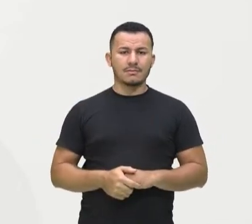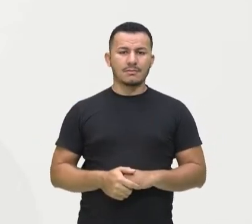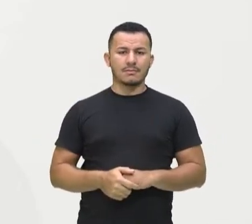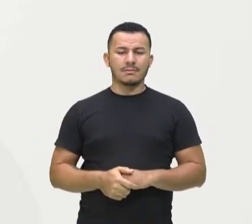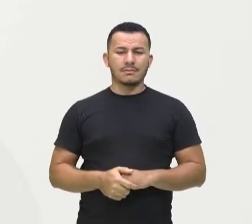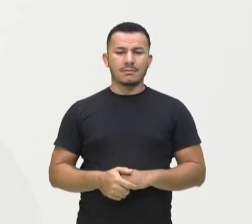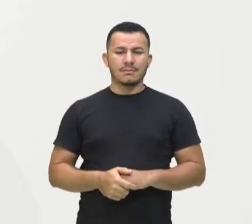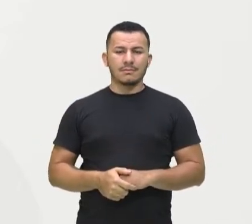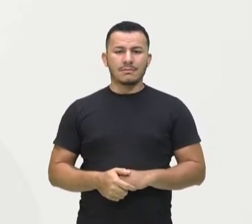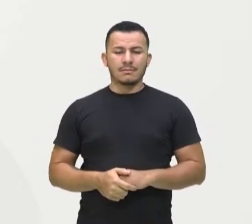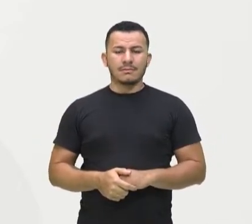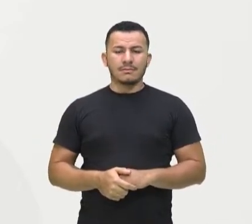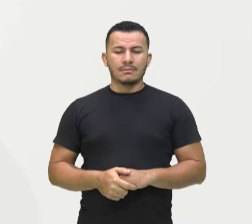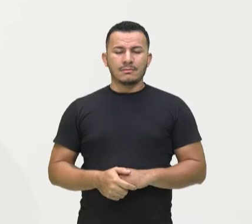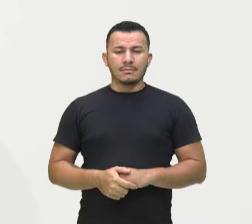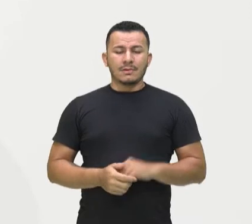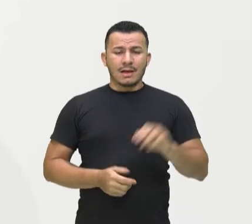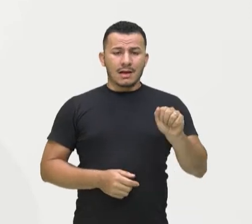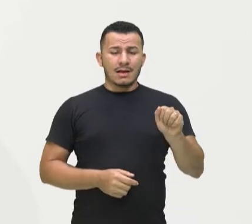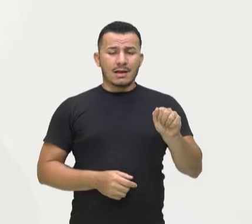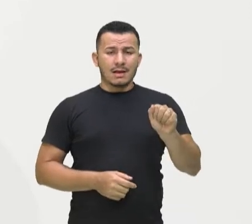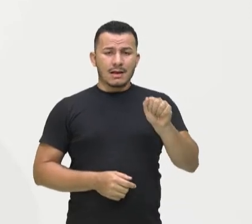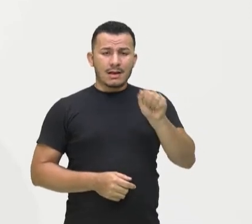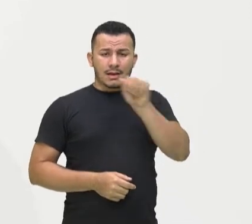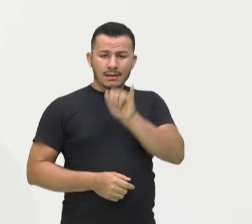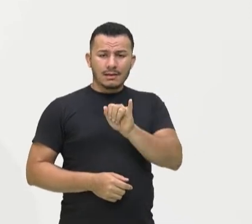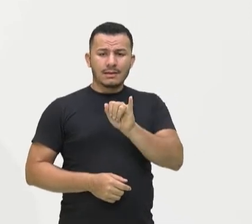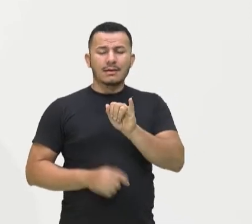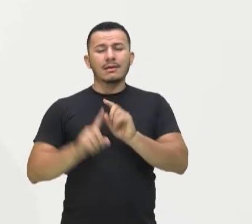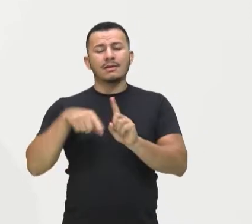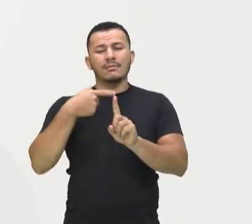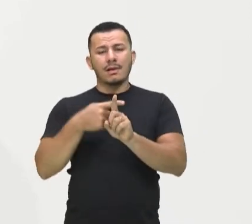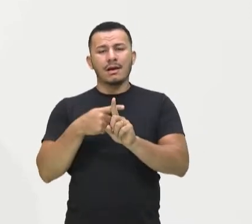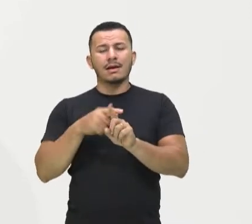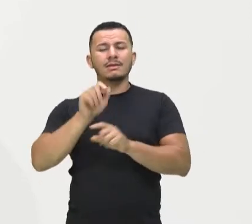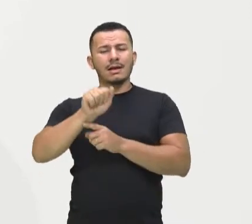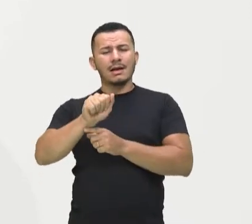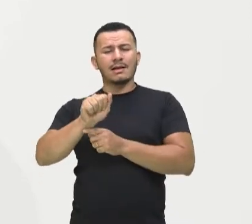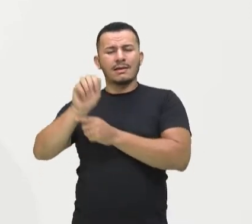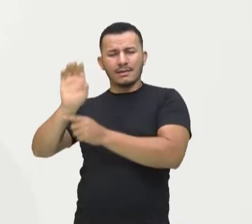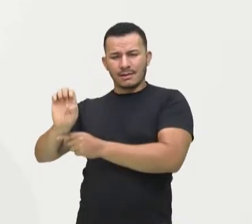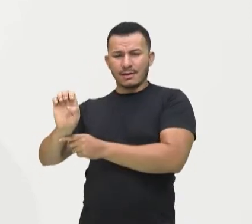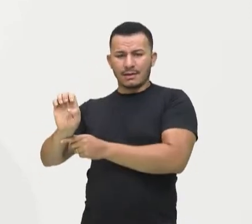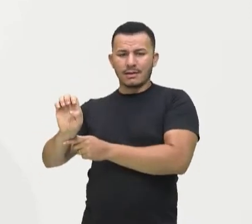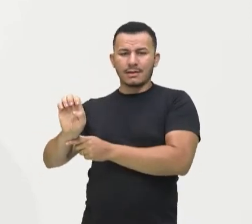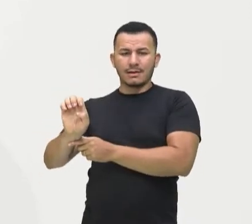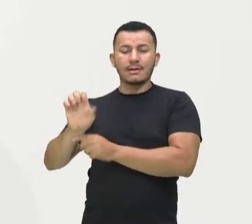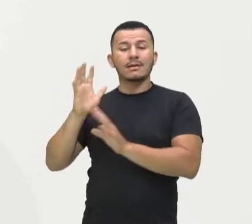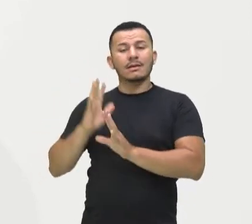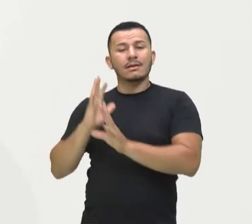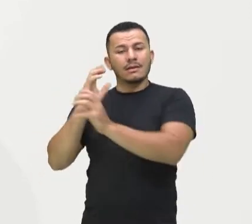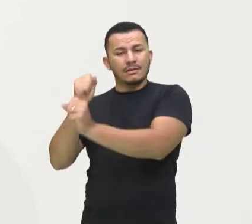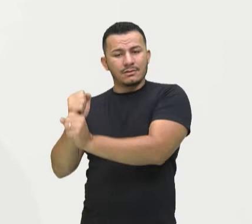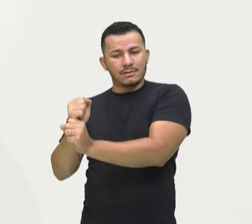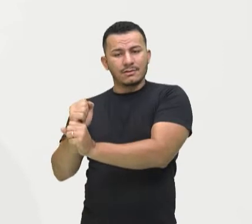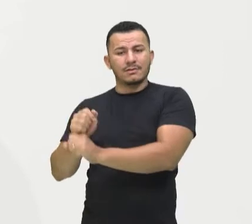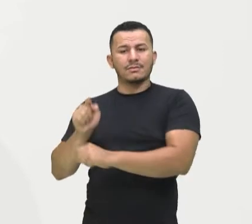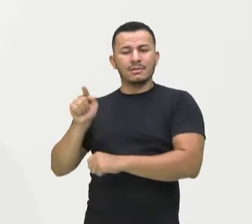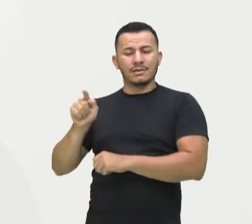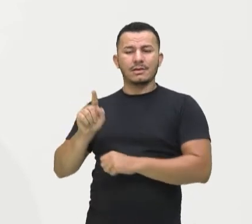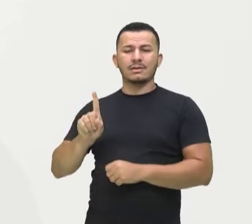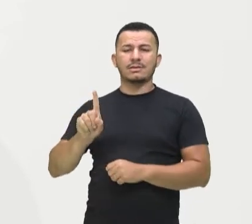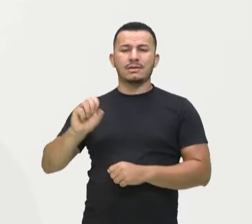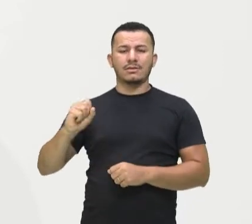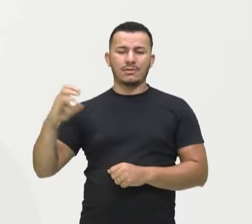ângulo interno mais ângulo externo é igual